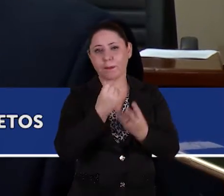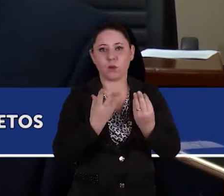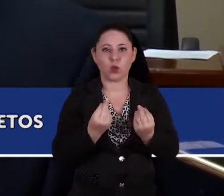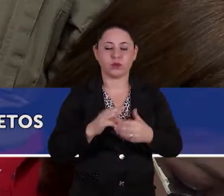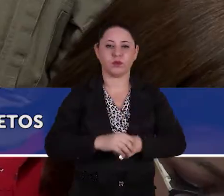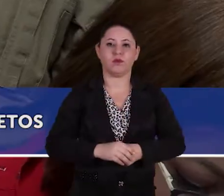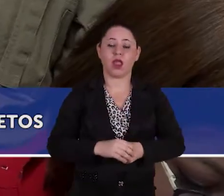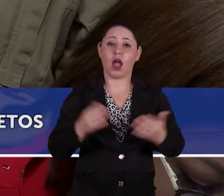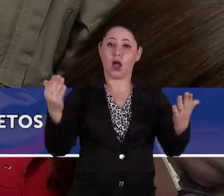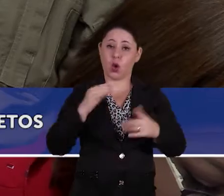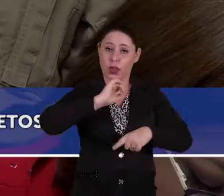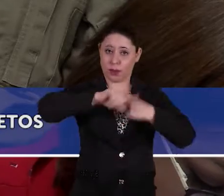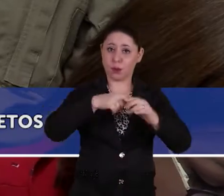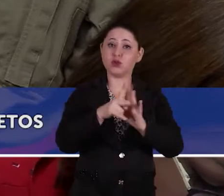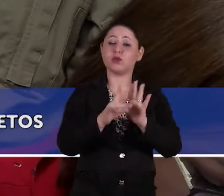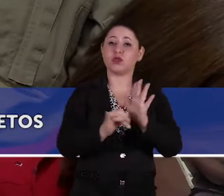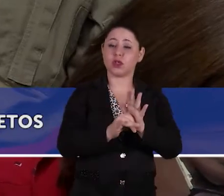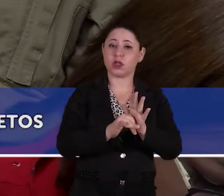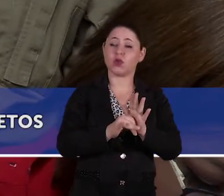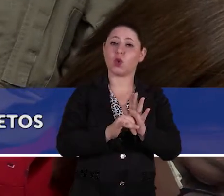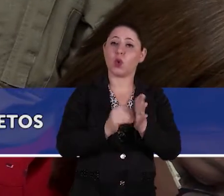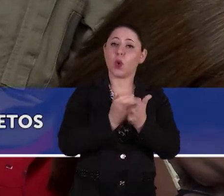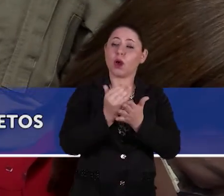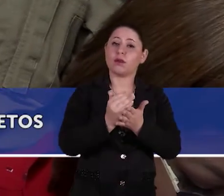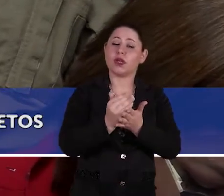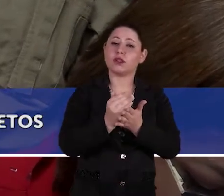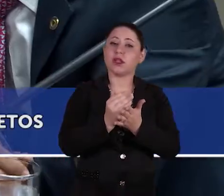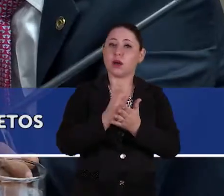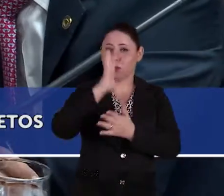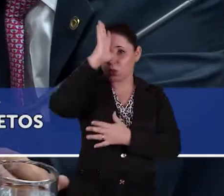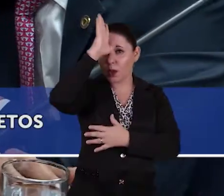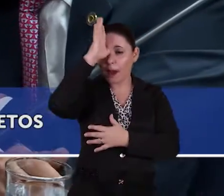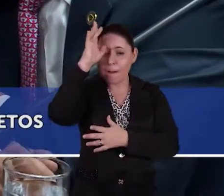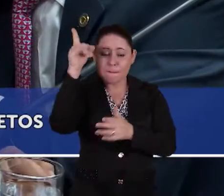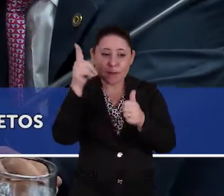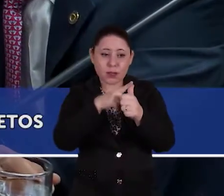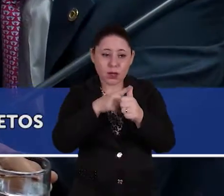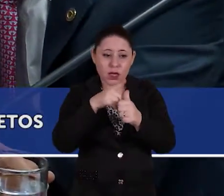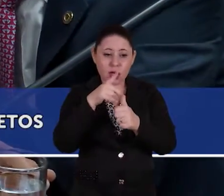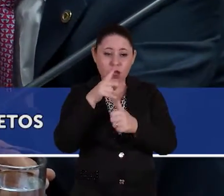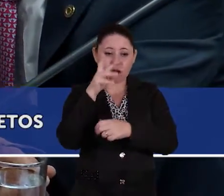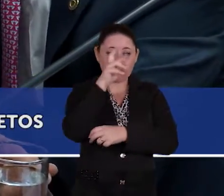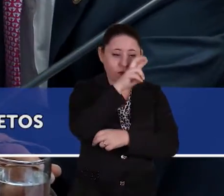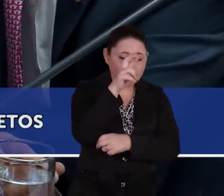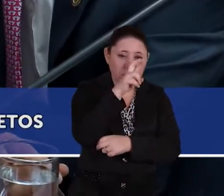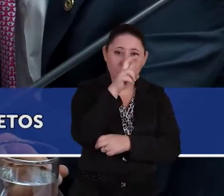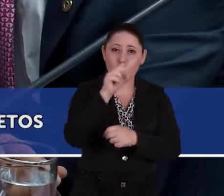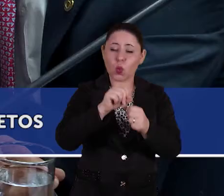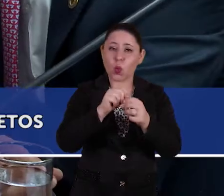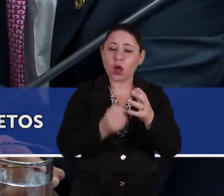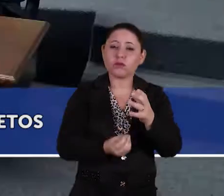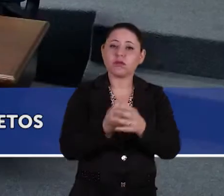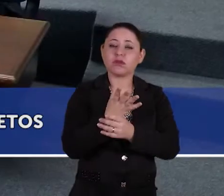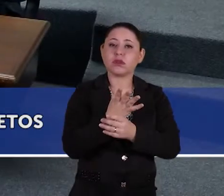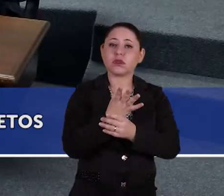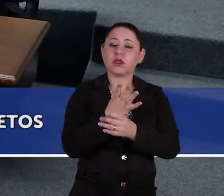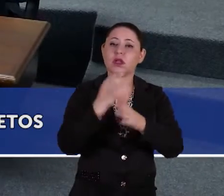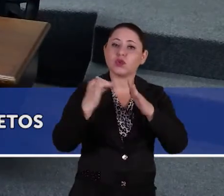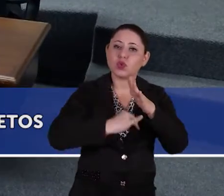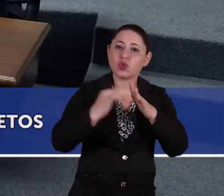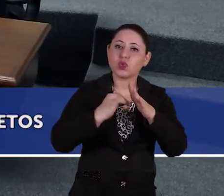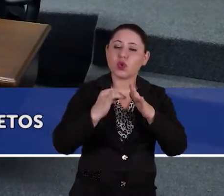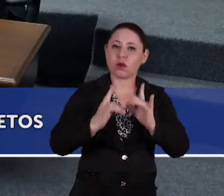forte. Agora em diante, depois desse projeto, então, o bombeiro é realizado a primeira vistoria, quando é edificado esse estabelecimento,